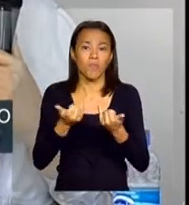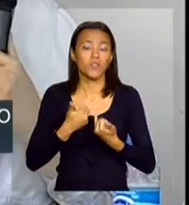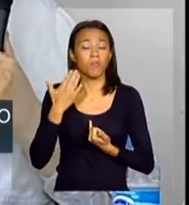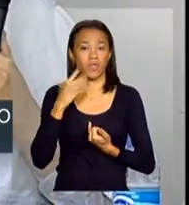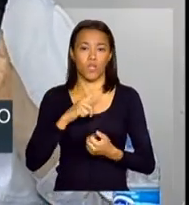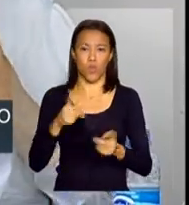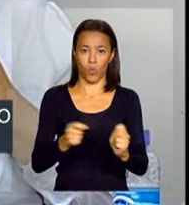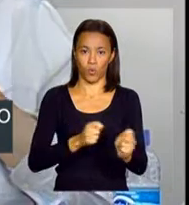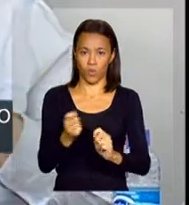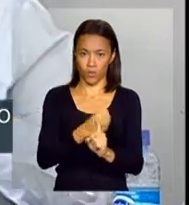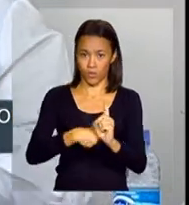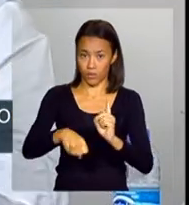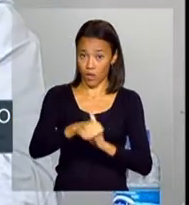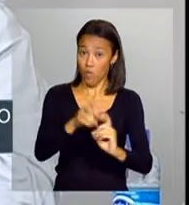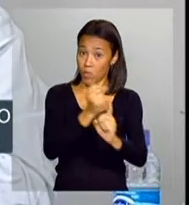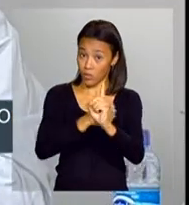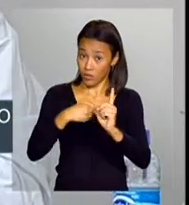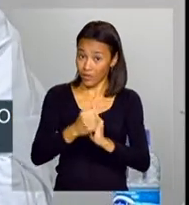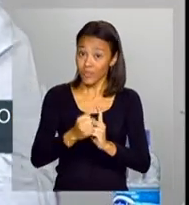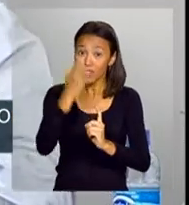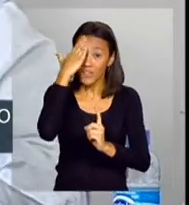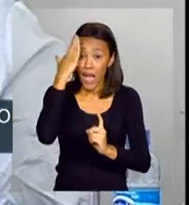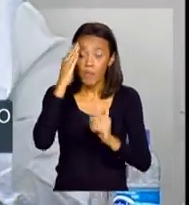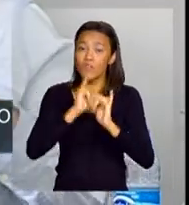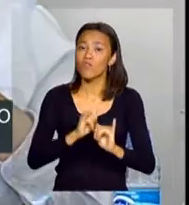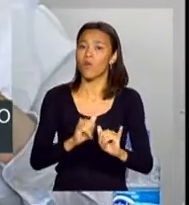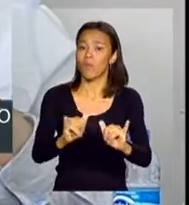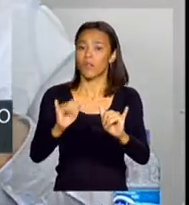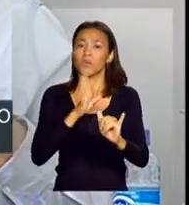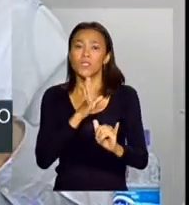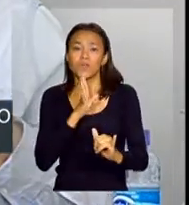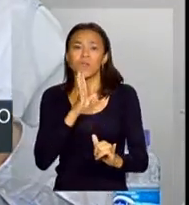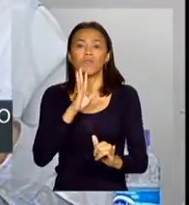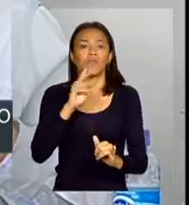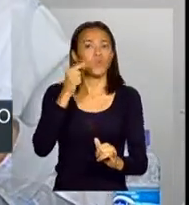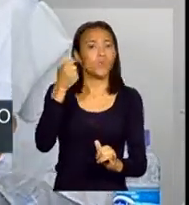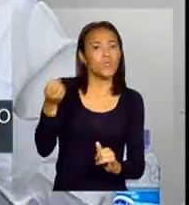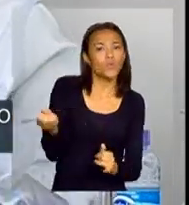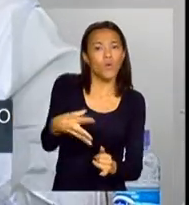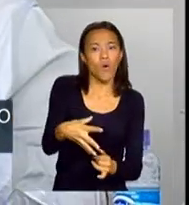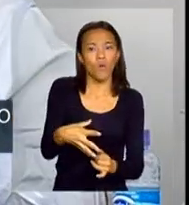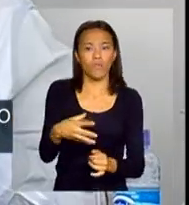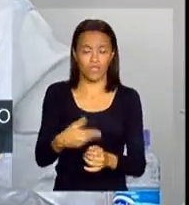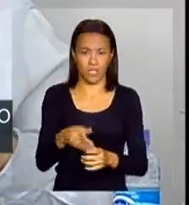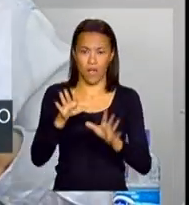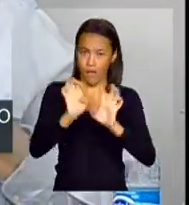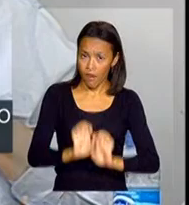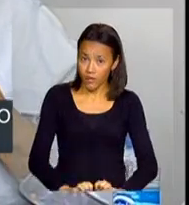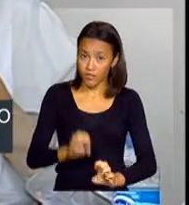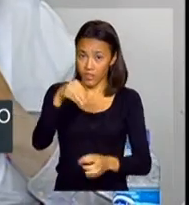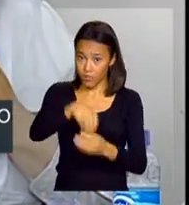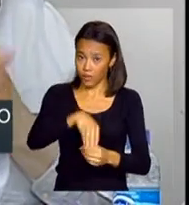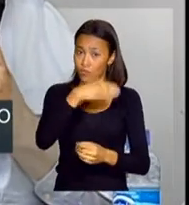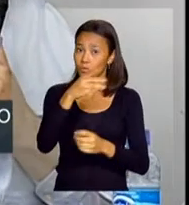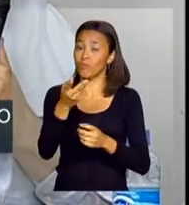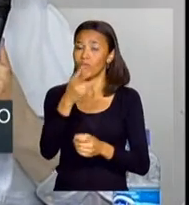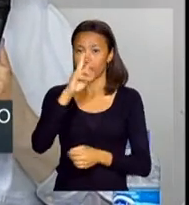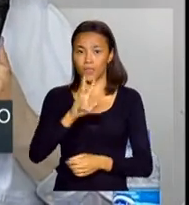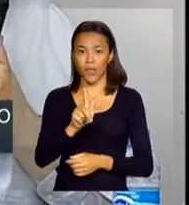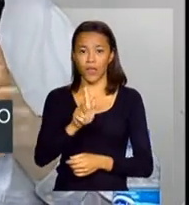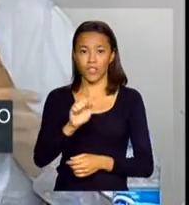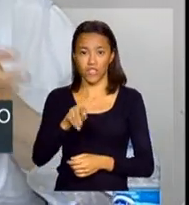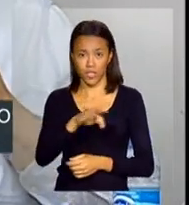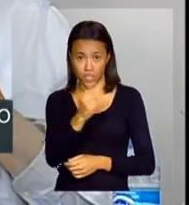social. Uma sociedade bem informada é uma sociedade que forma novos patamares de ética na gestão pública e, portanto, de